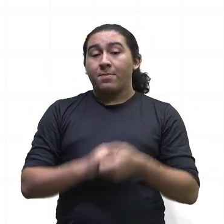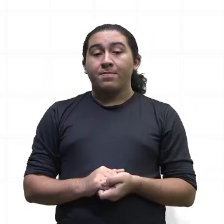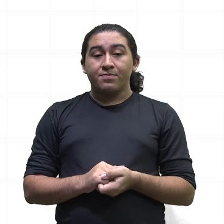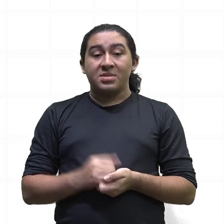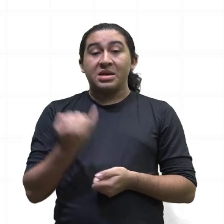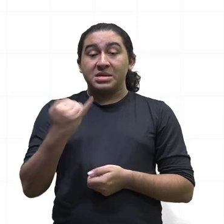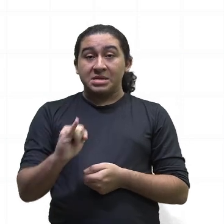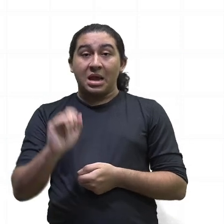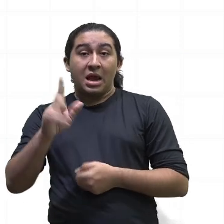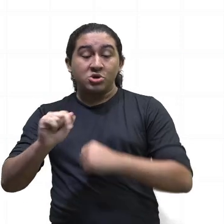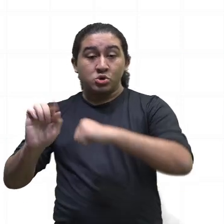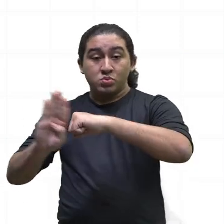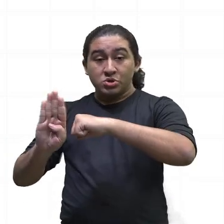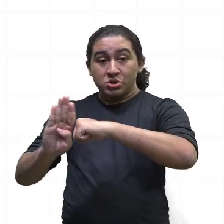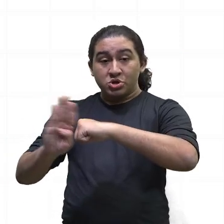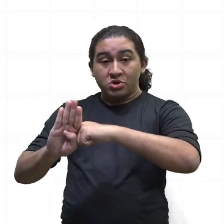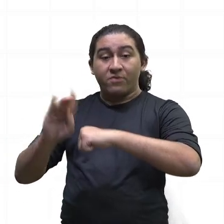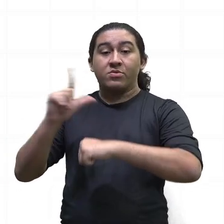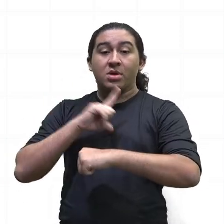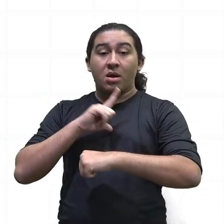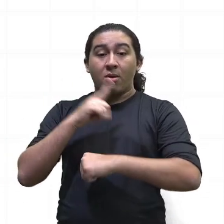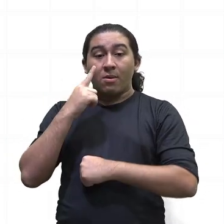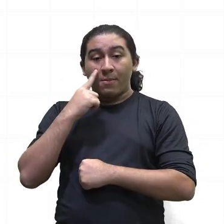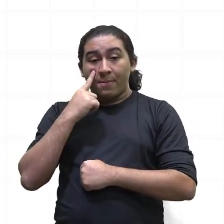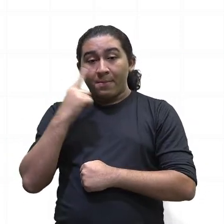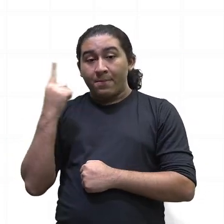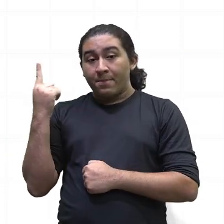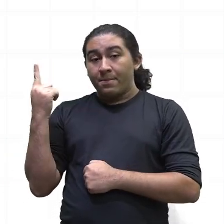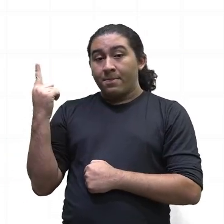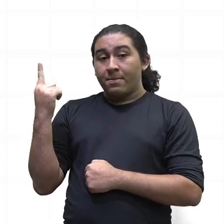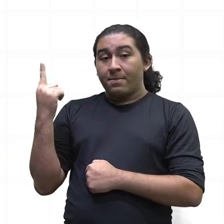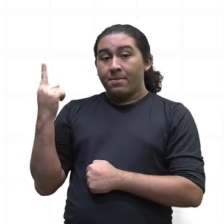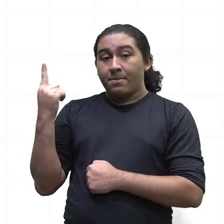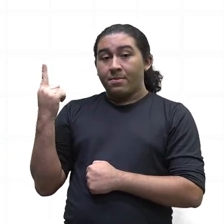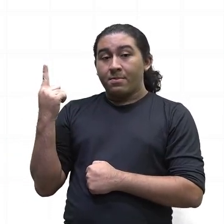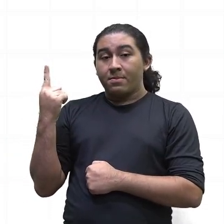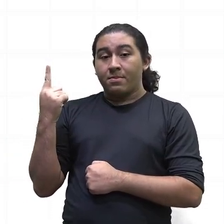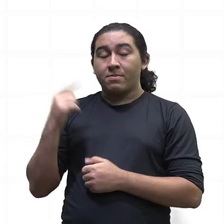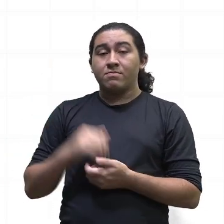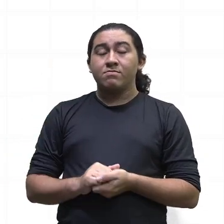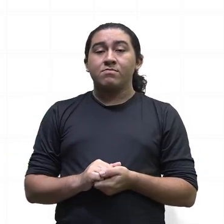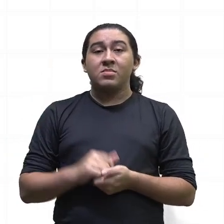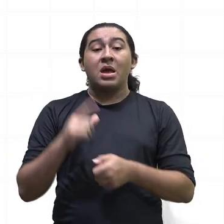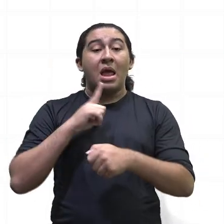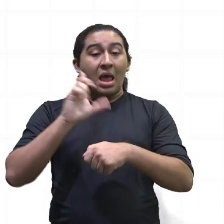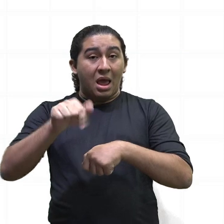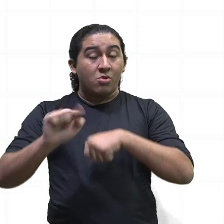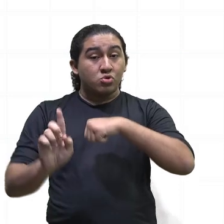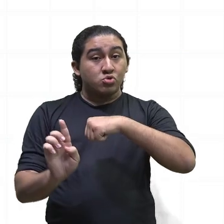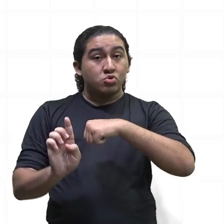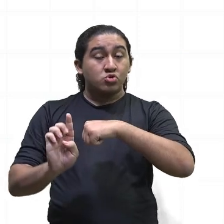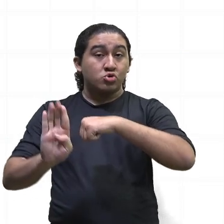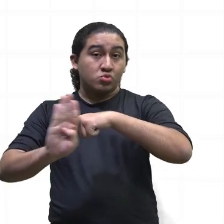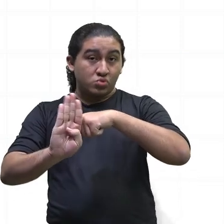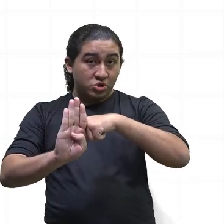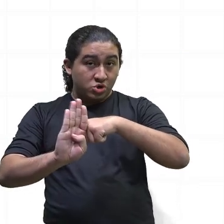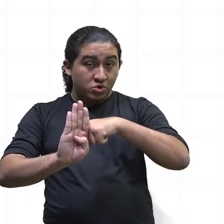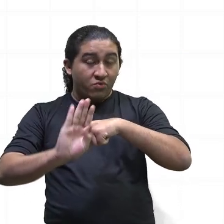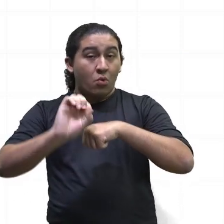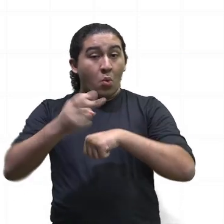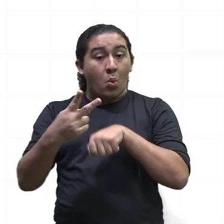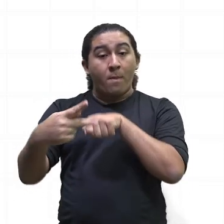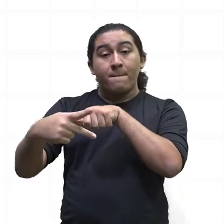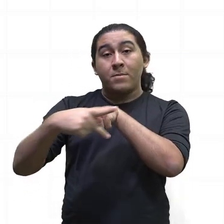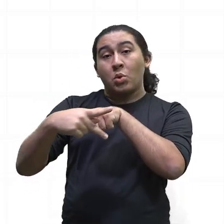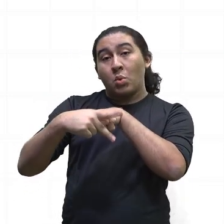sintagma nominal, o que vai estar dentro desse sintagma nominal? Pode ser o quê? Um substantivo ou um